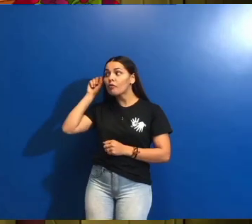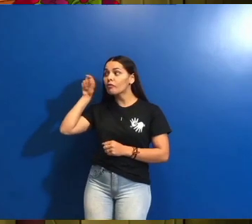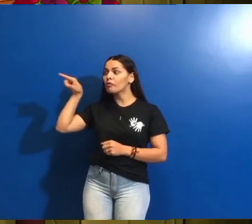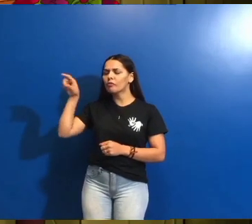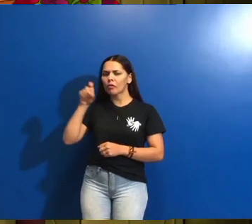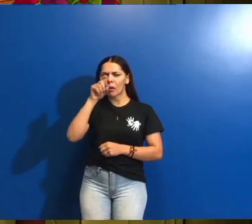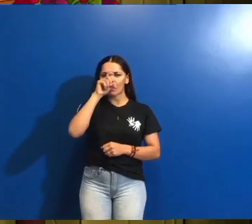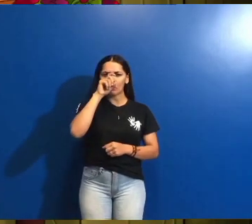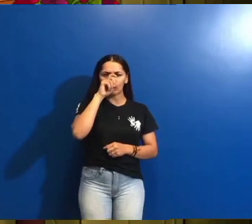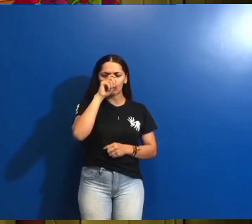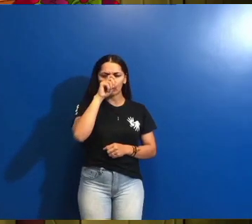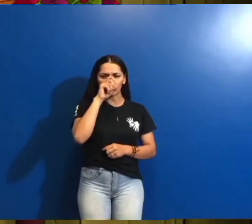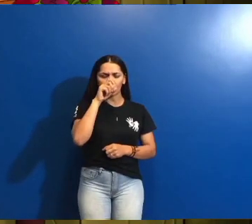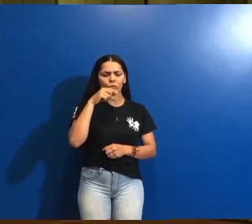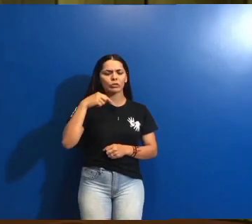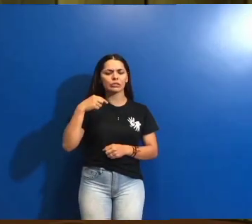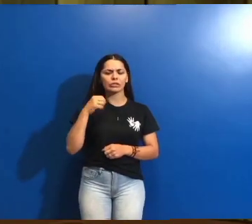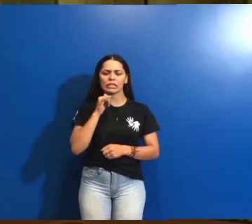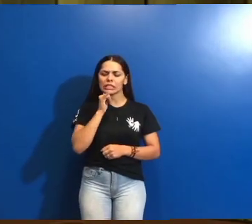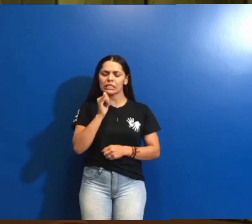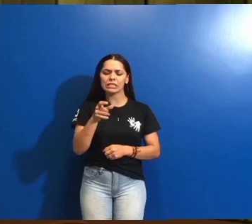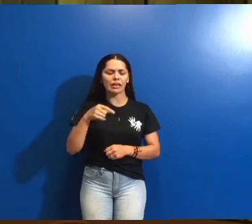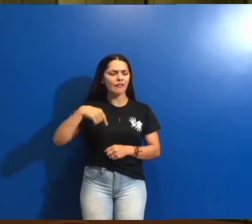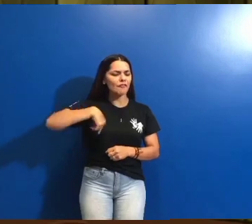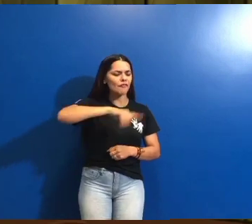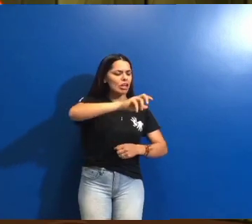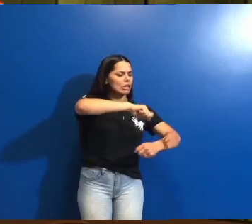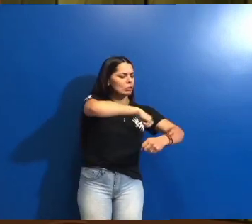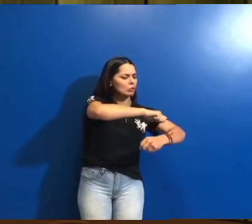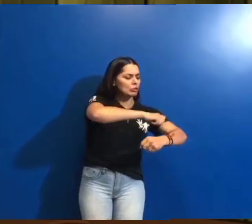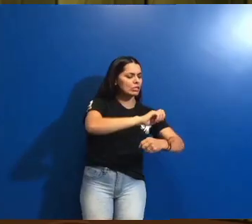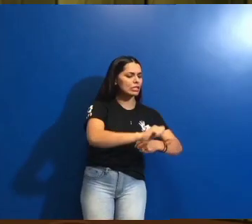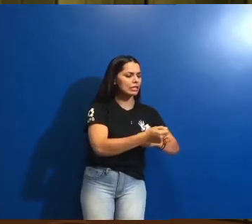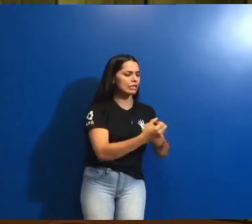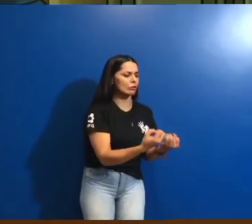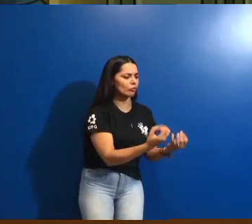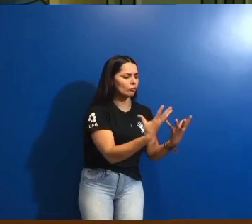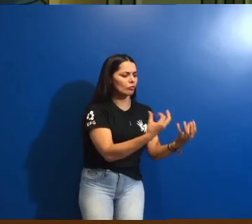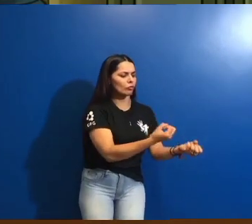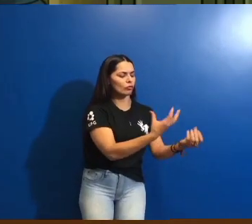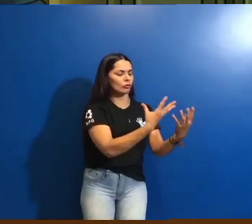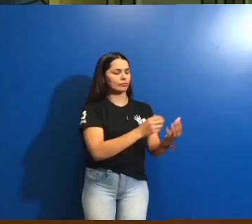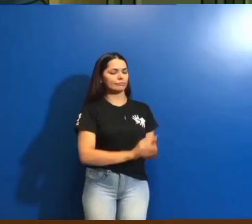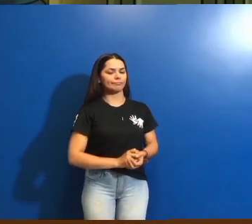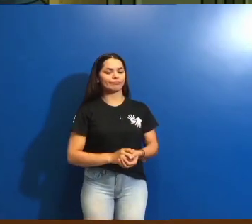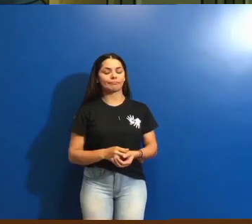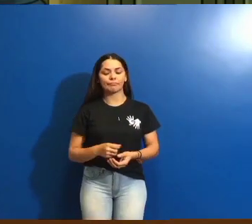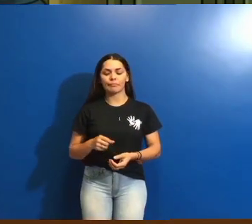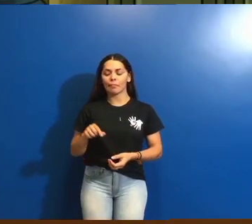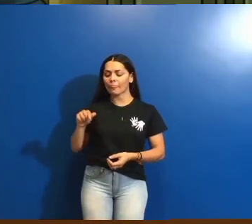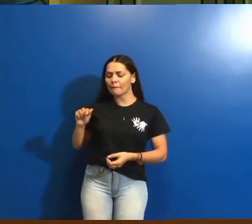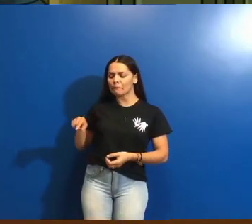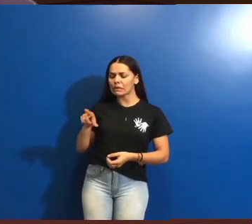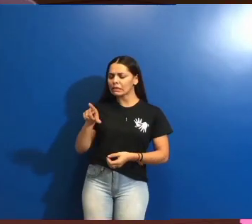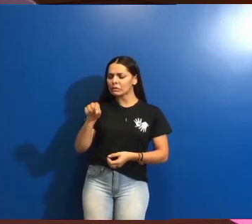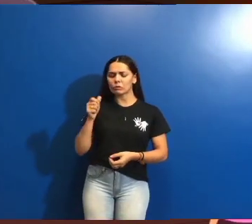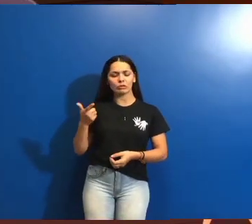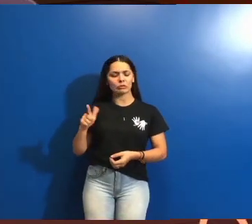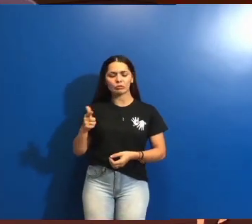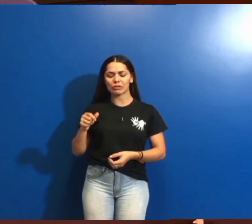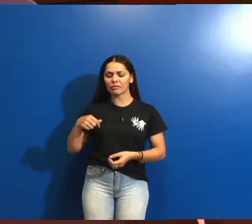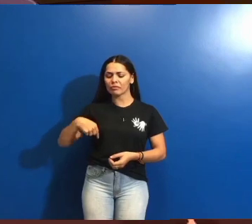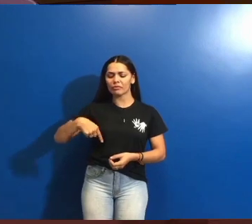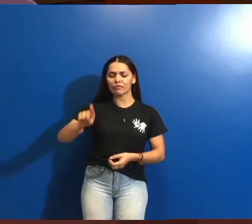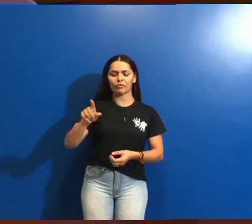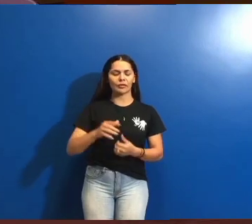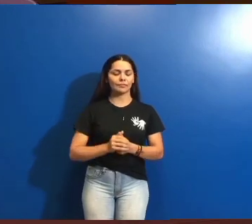bruxa dizer a Maria: Vá para a cozinha e ligue o forno. Maria não teve escolha a não ser fazer o